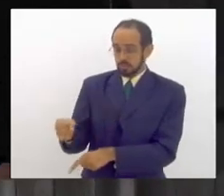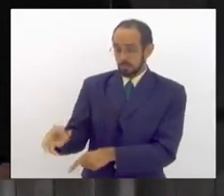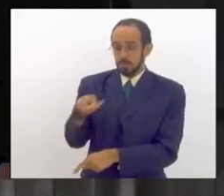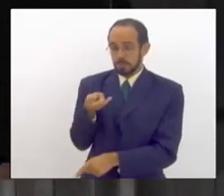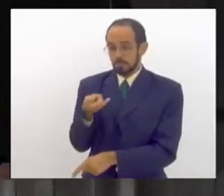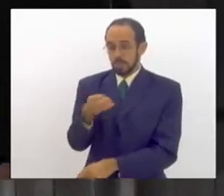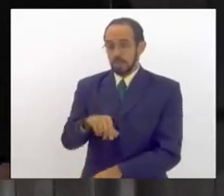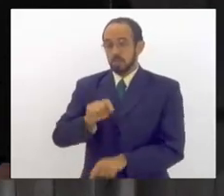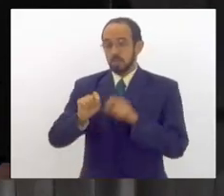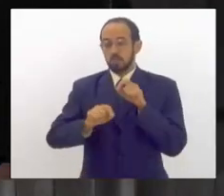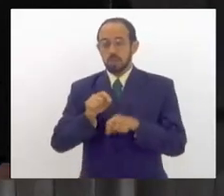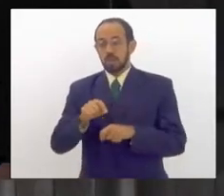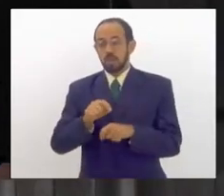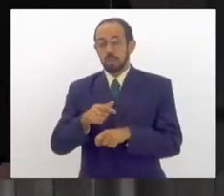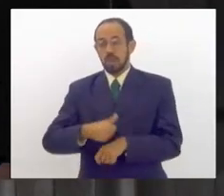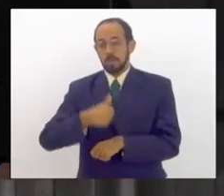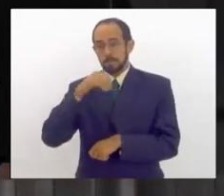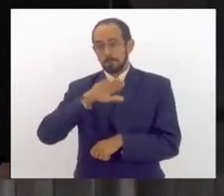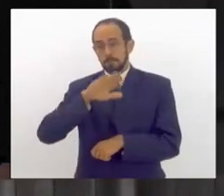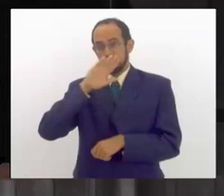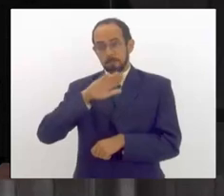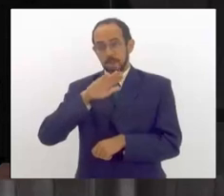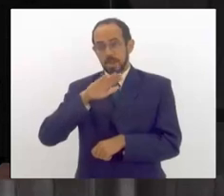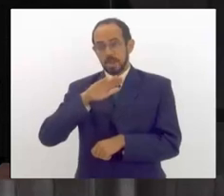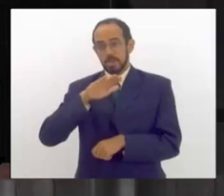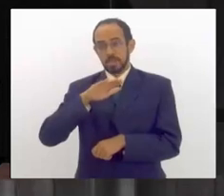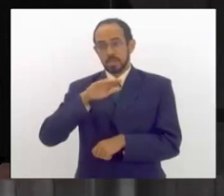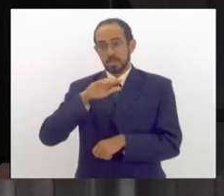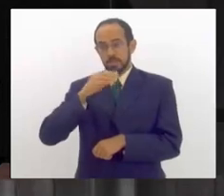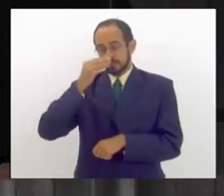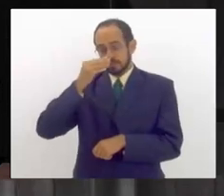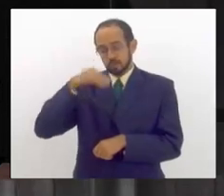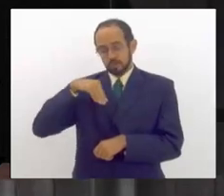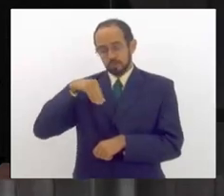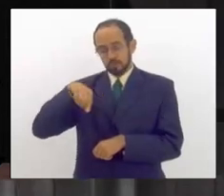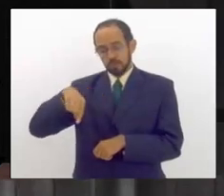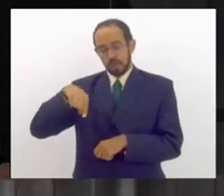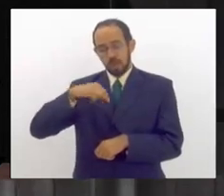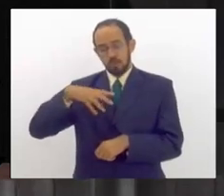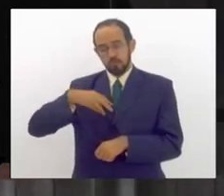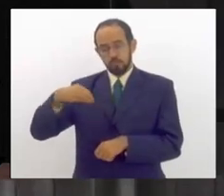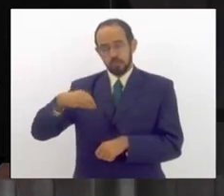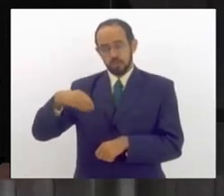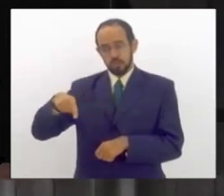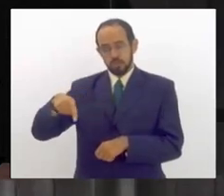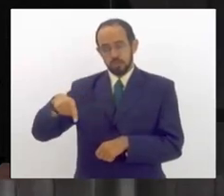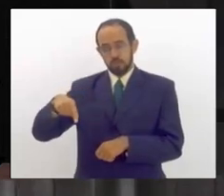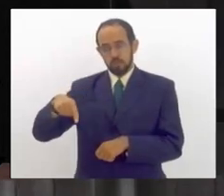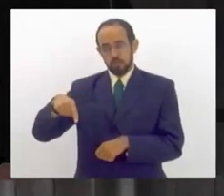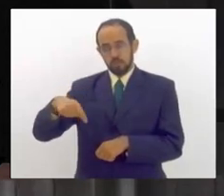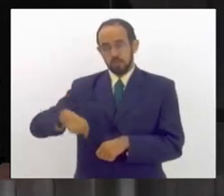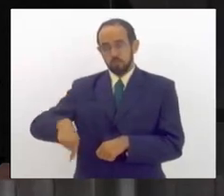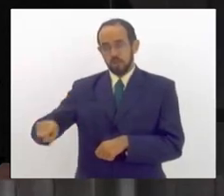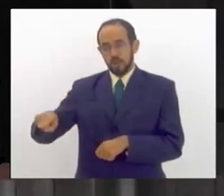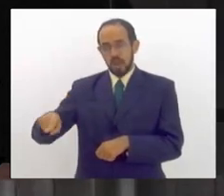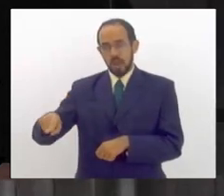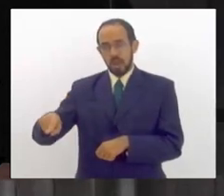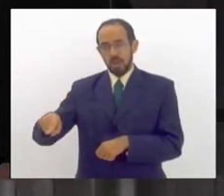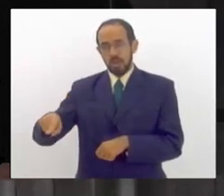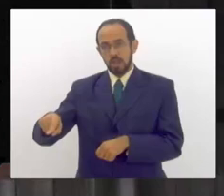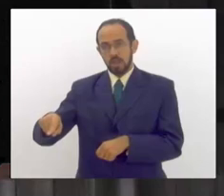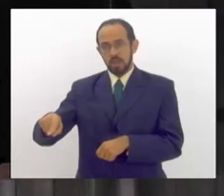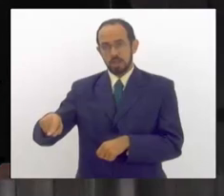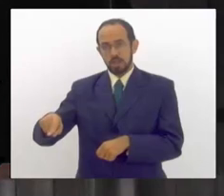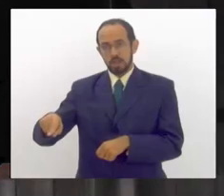mãe, por algum motivo, não descuidou alguns segundos do seu filho, pode chegar